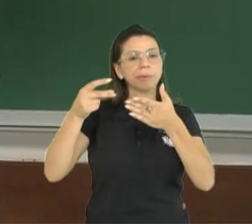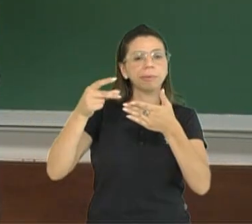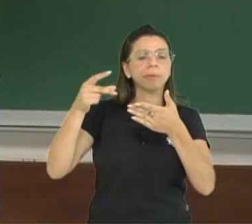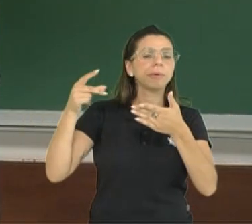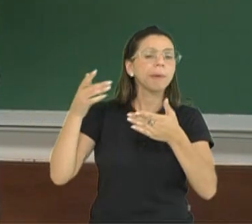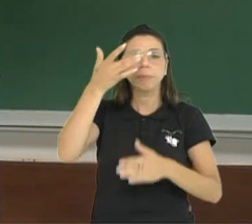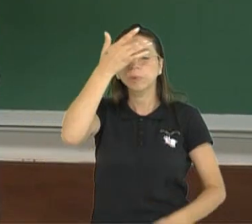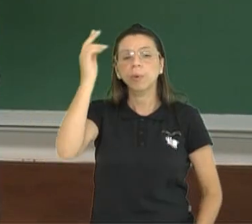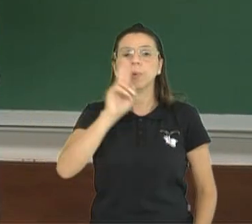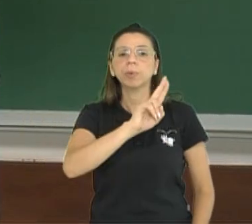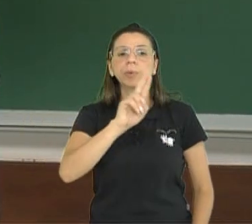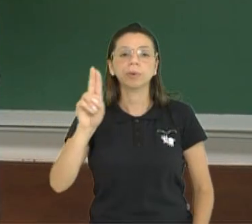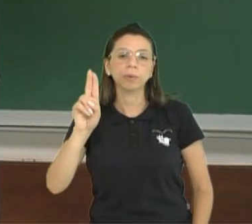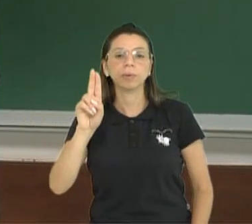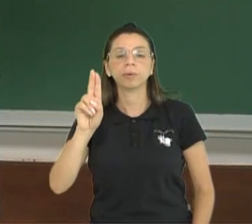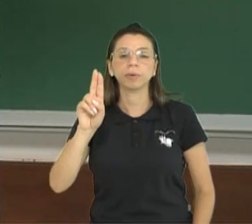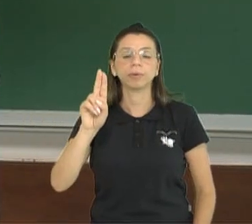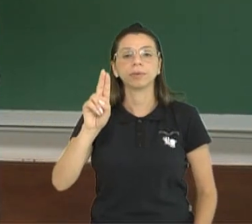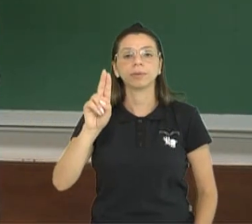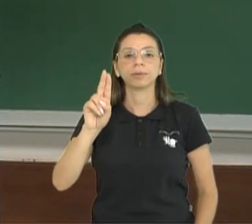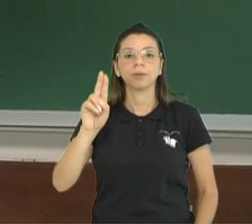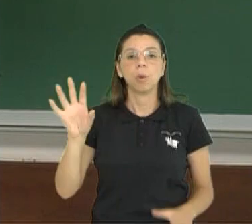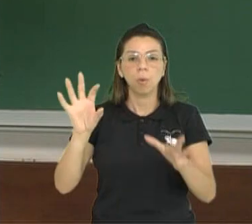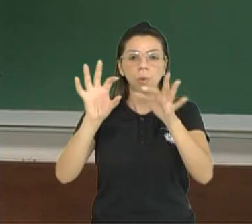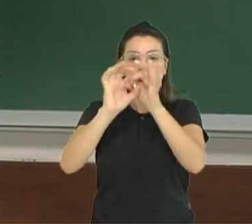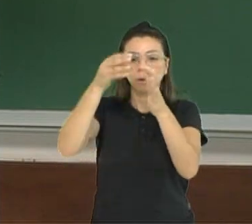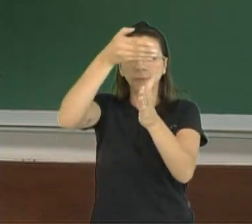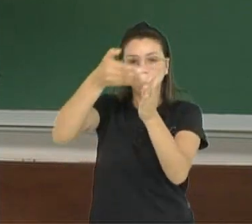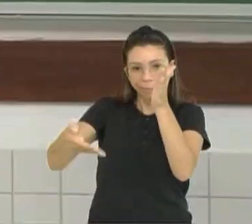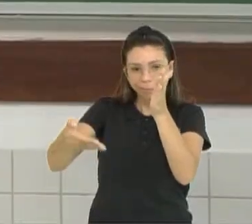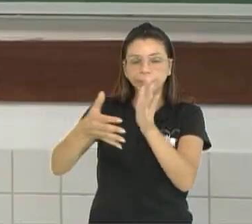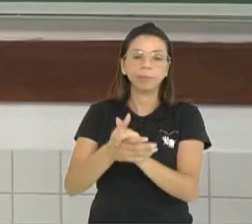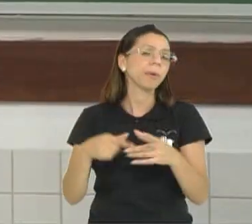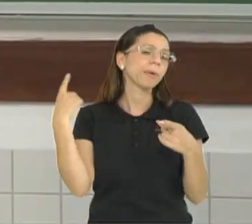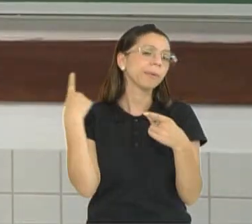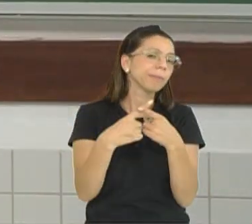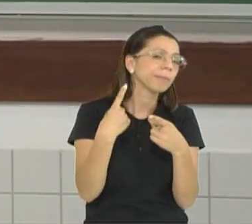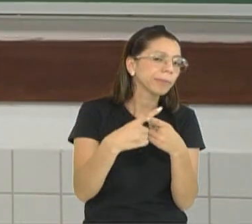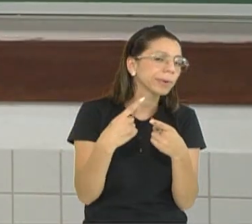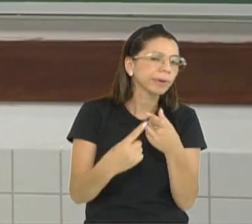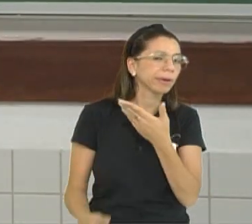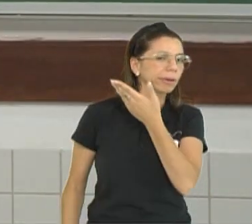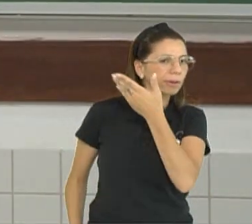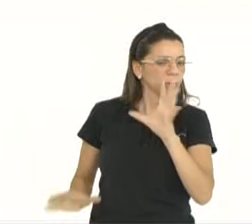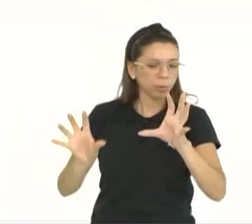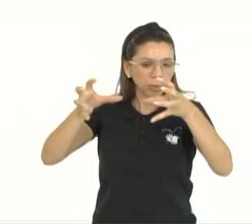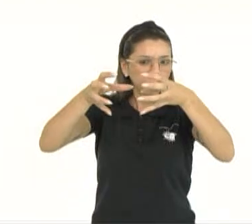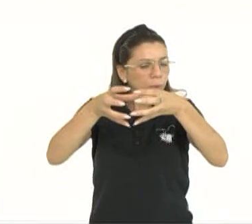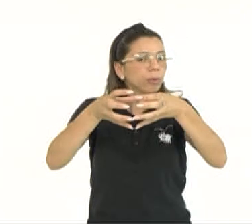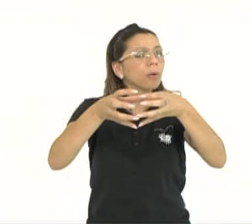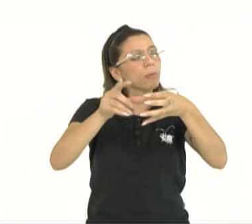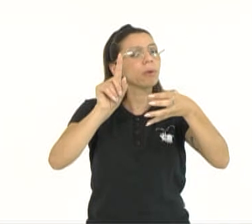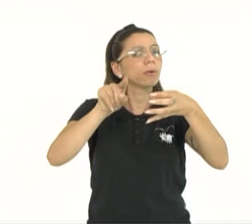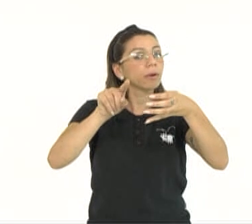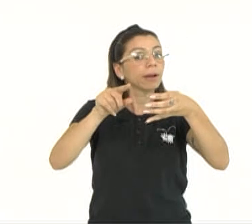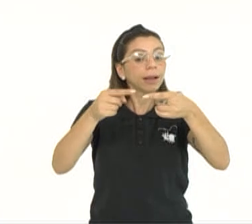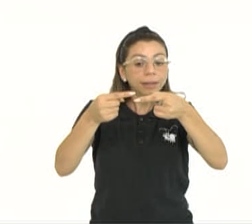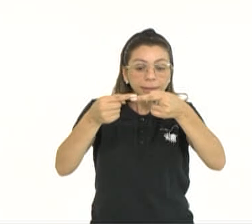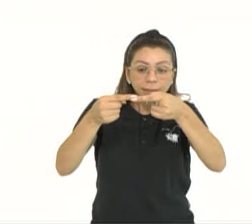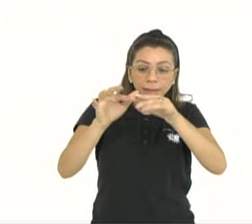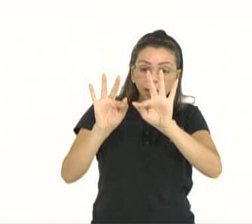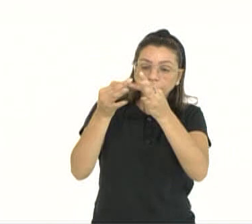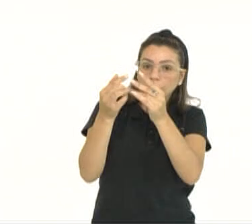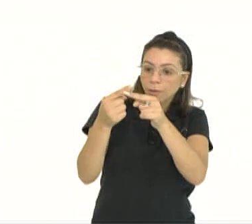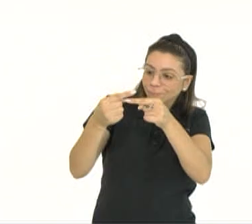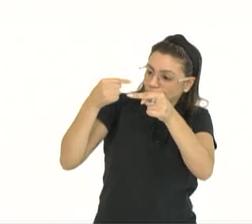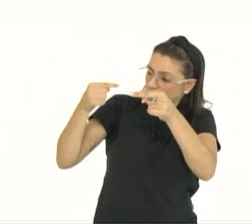tempo, chamaram eles de o elo perdido. Por quê? Porque os Neandertal, ele é uma espécie ancestral à